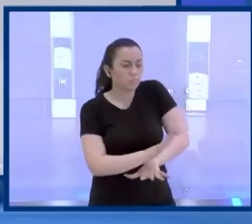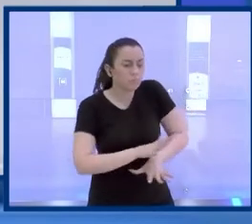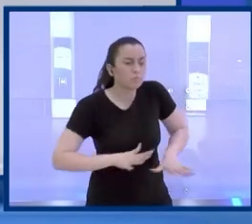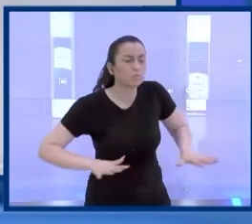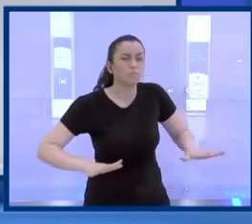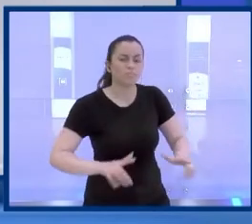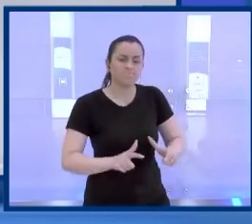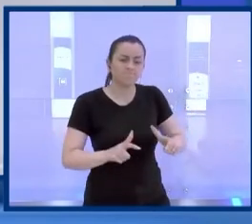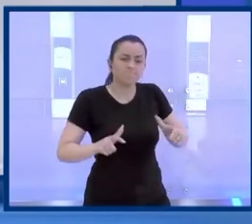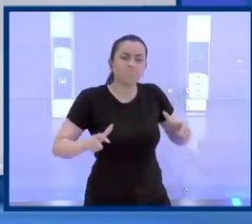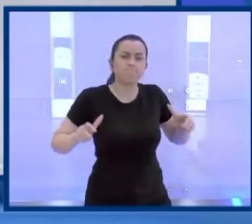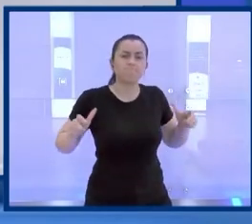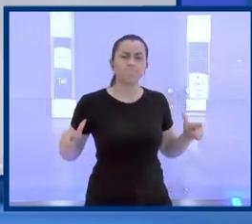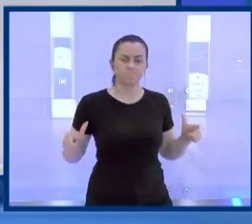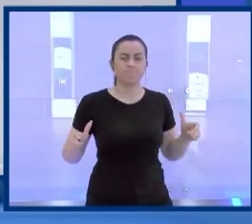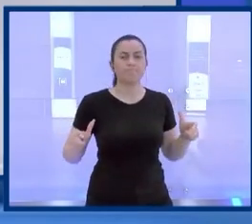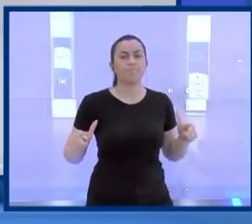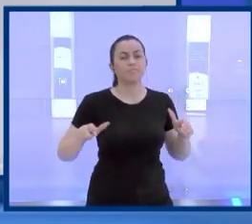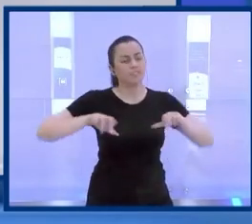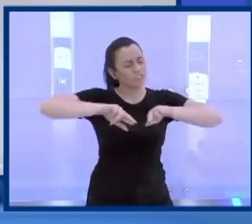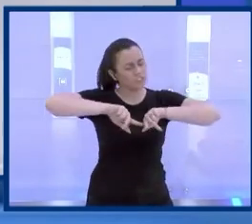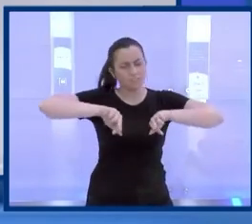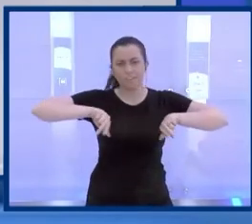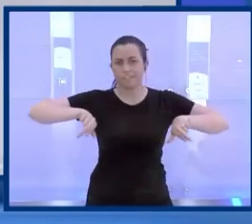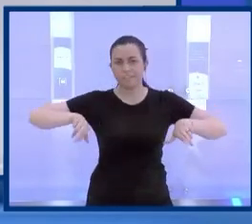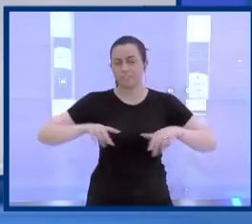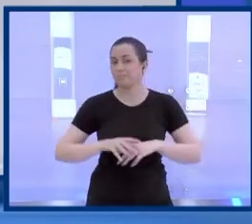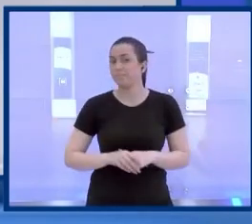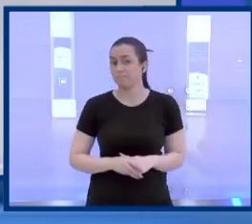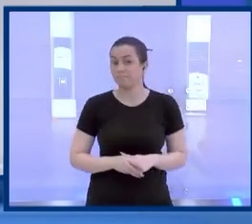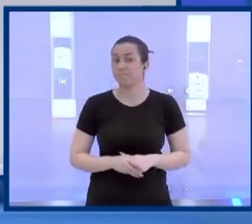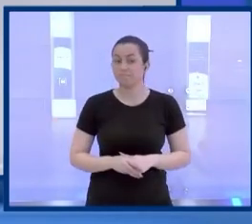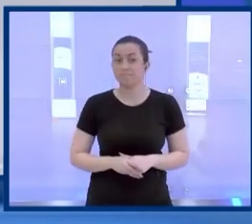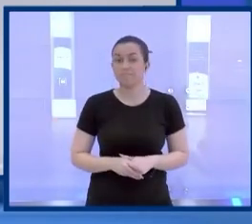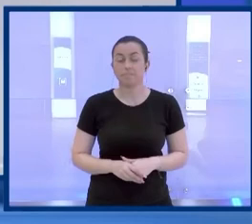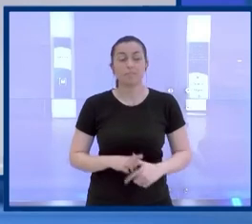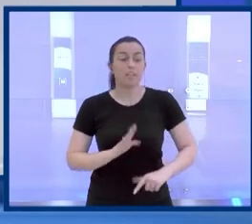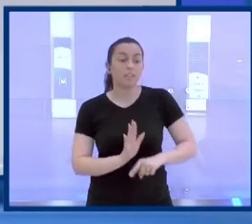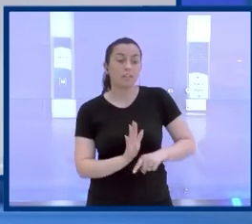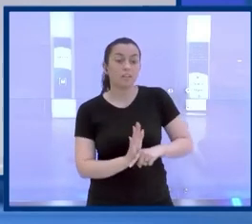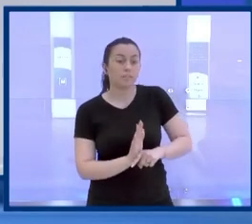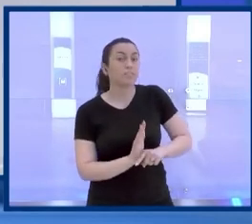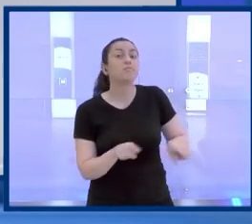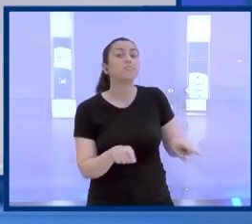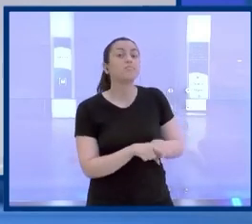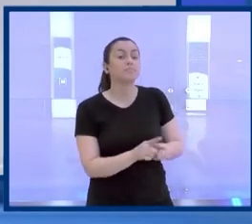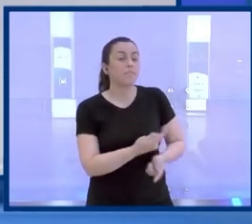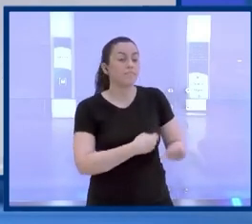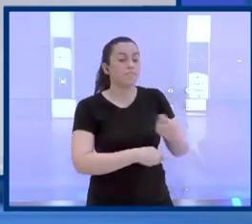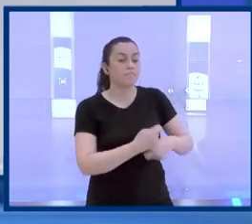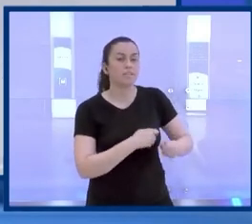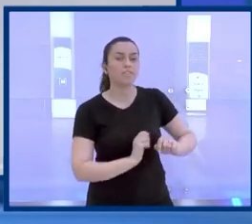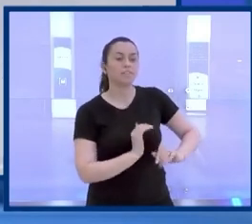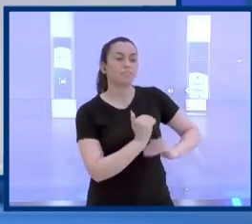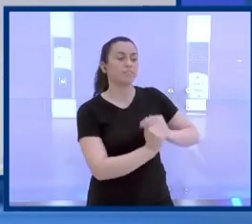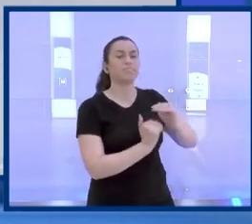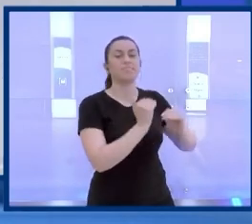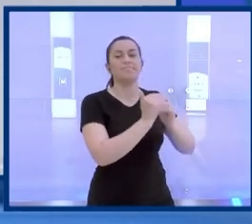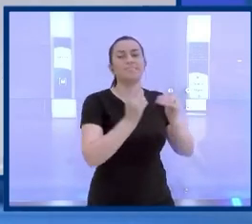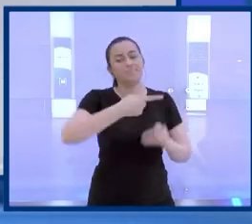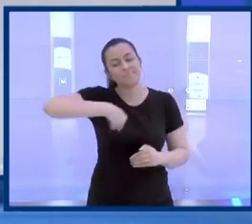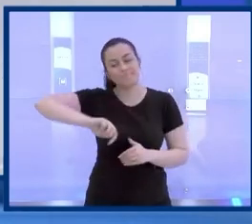demanda crescente dos diversos setores, assim como para impulsionar o crescimento da região. Nós, da B3, temos